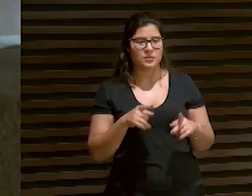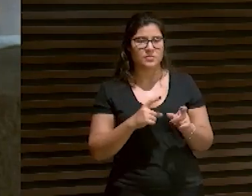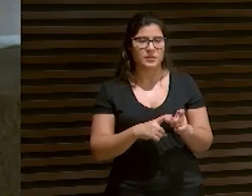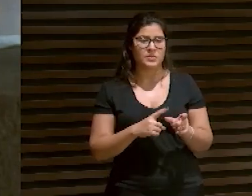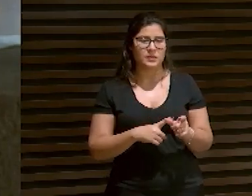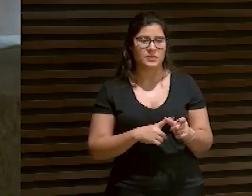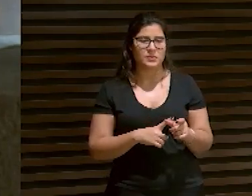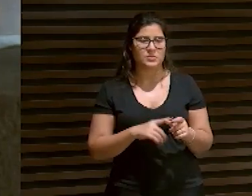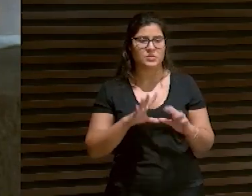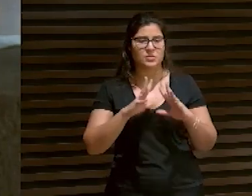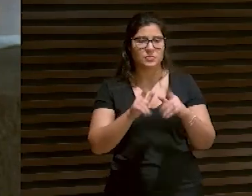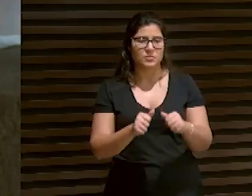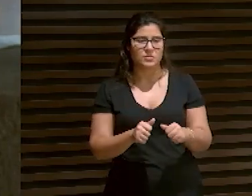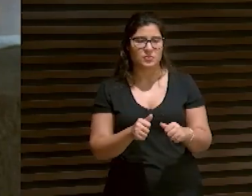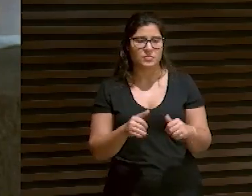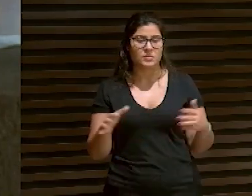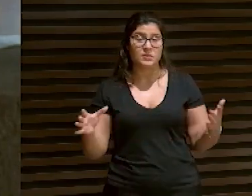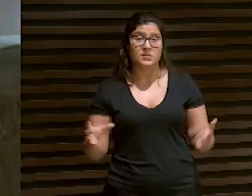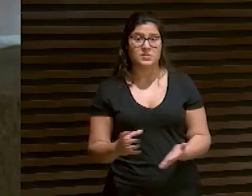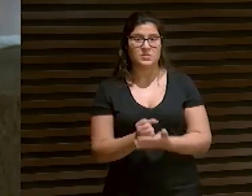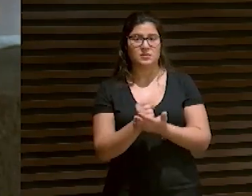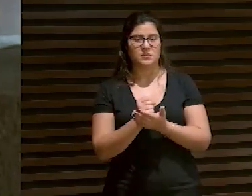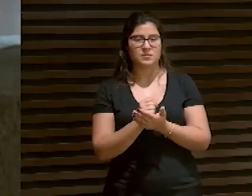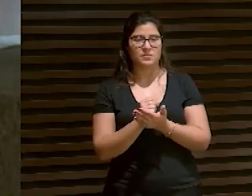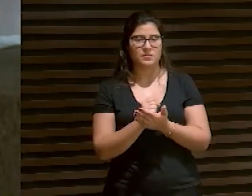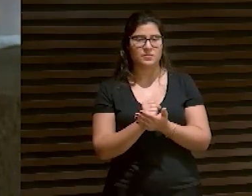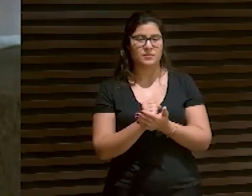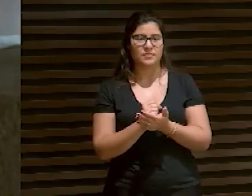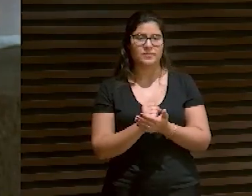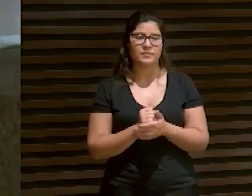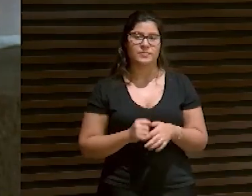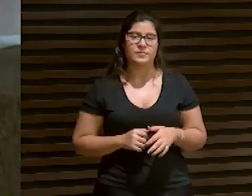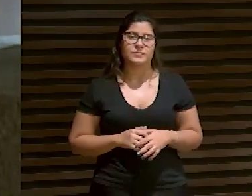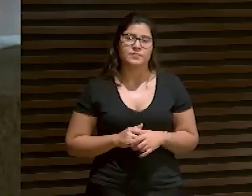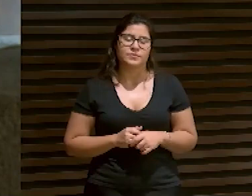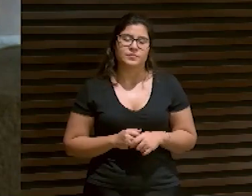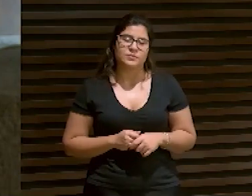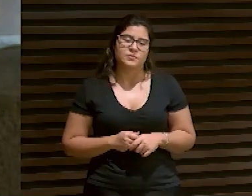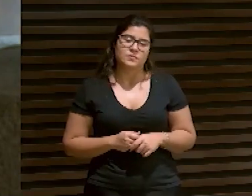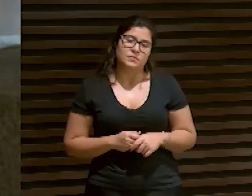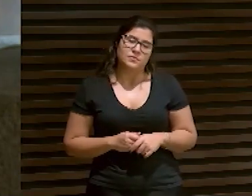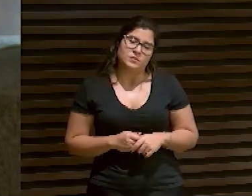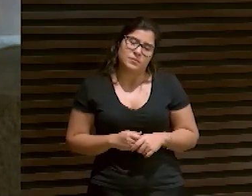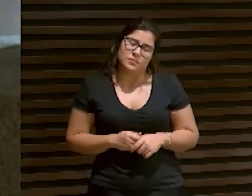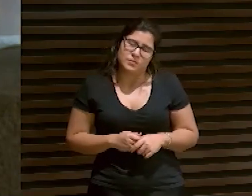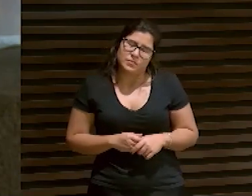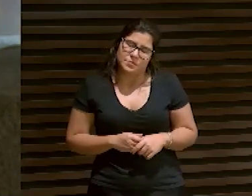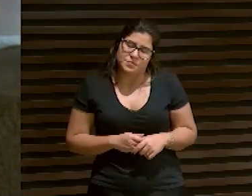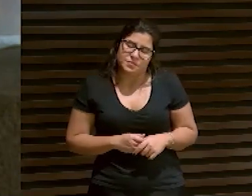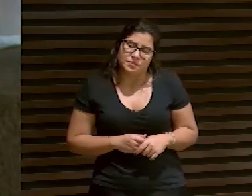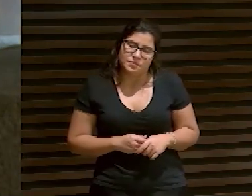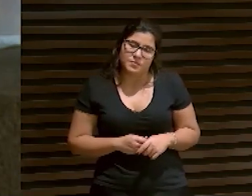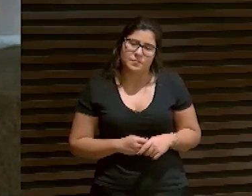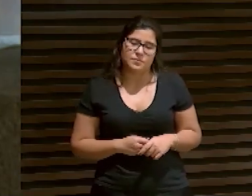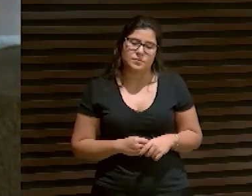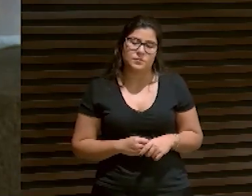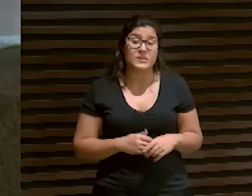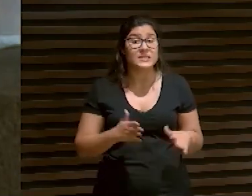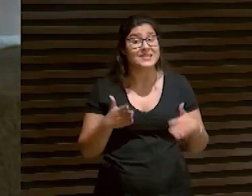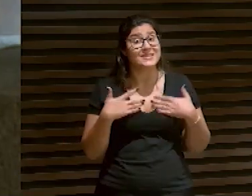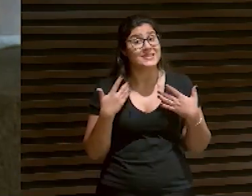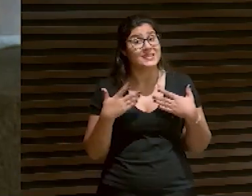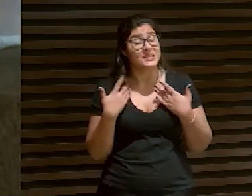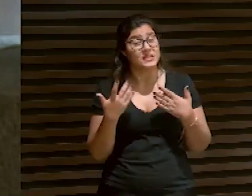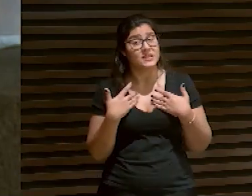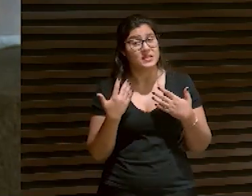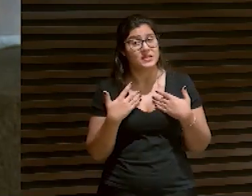tinha que voltar agora para a sua terra natal, lá para o povo de Israel, para o povo hebreu, exultante de alegria,